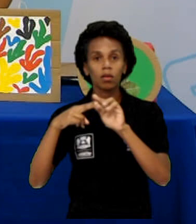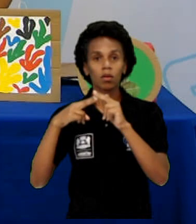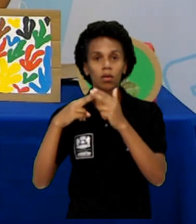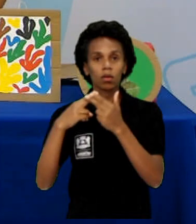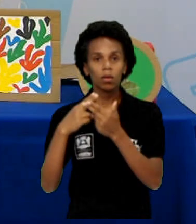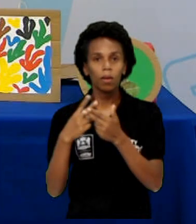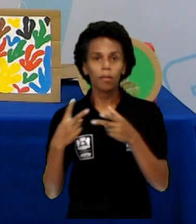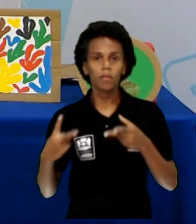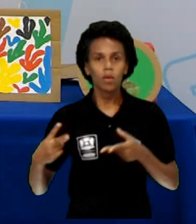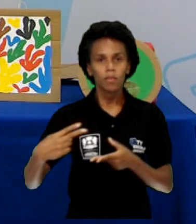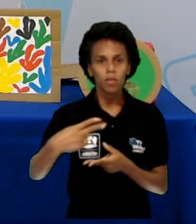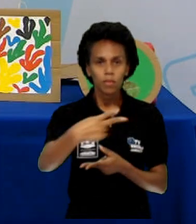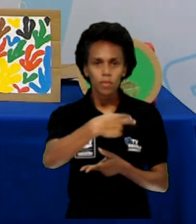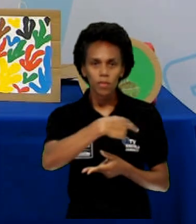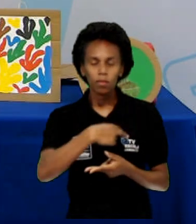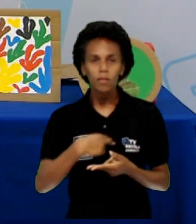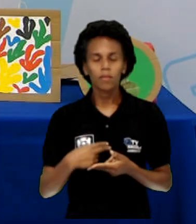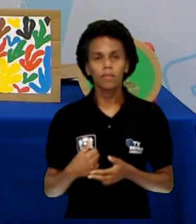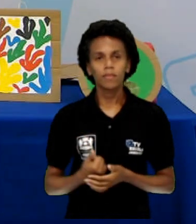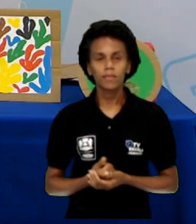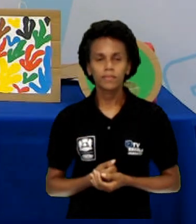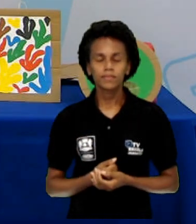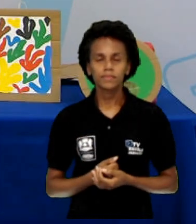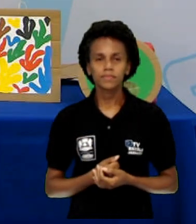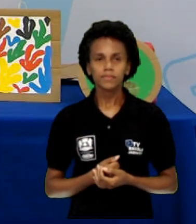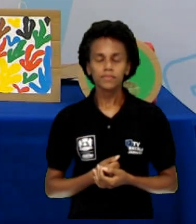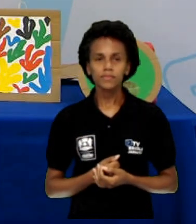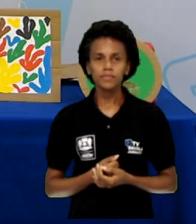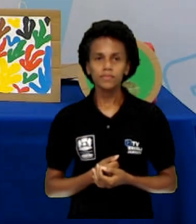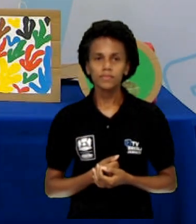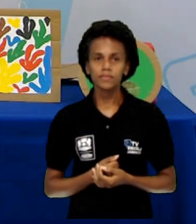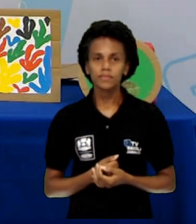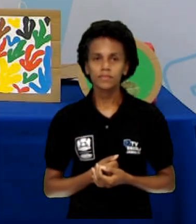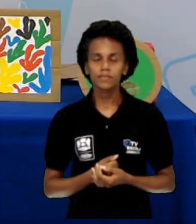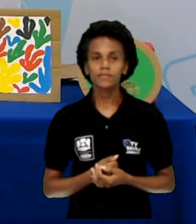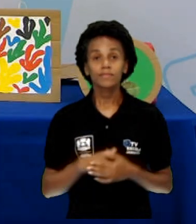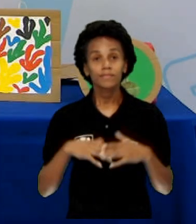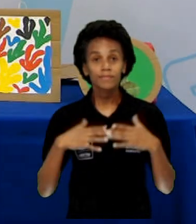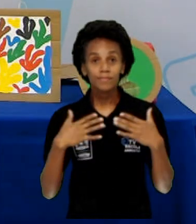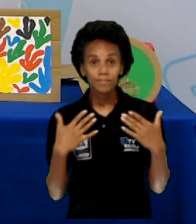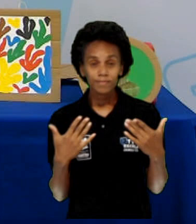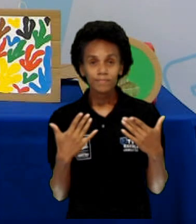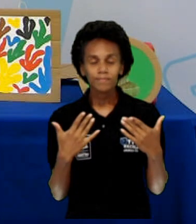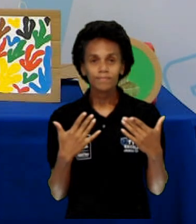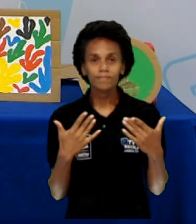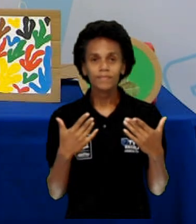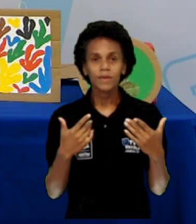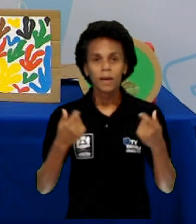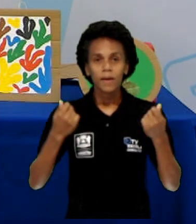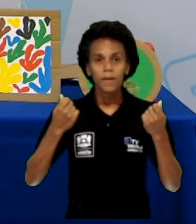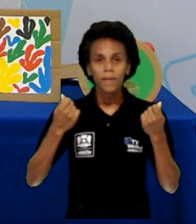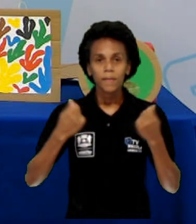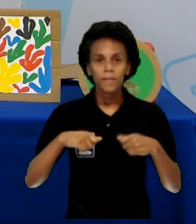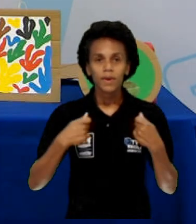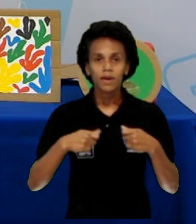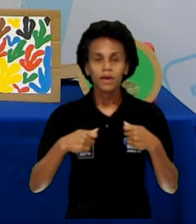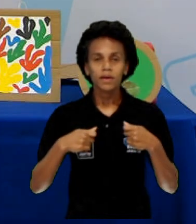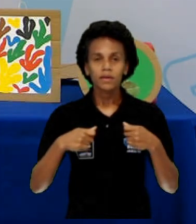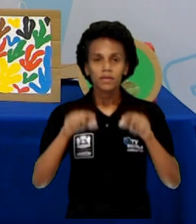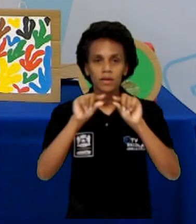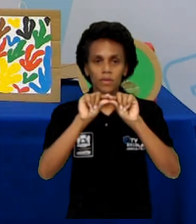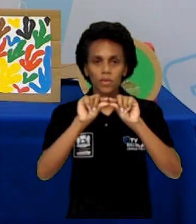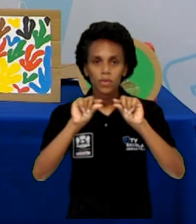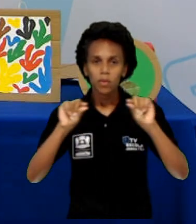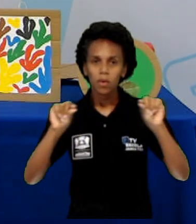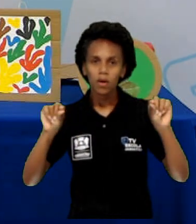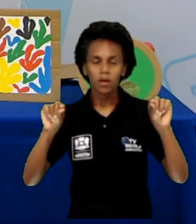vocês possam fazer o suportezinho, vocês vão precisar de barbante, cordão, um pedacinho de fita que vocês